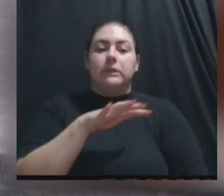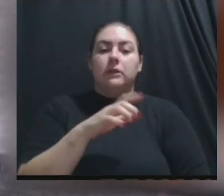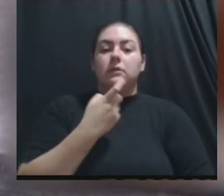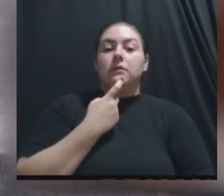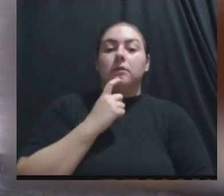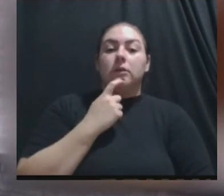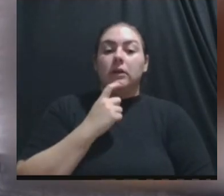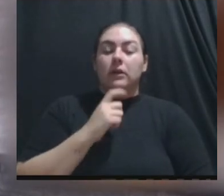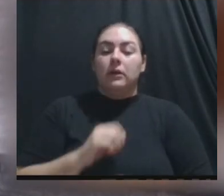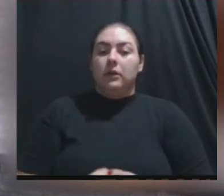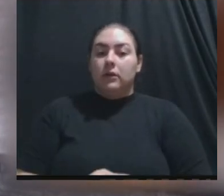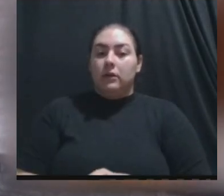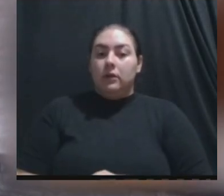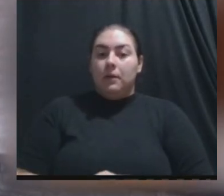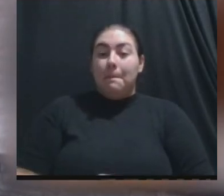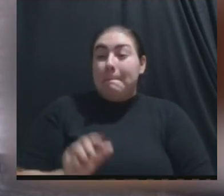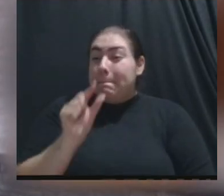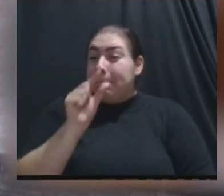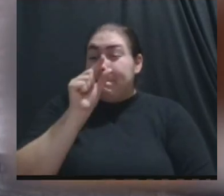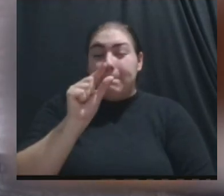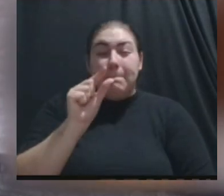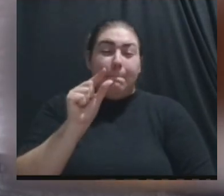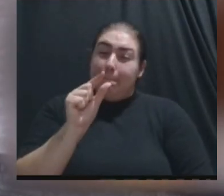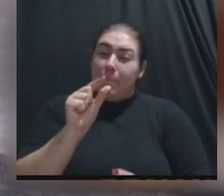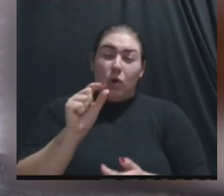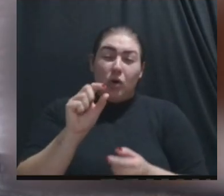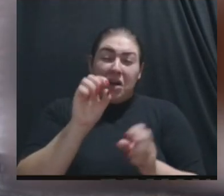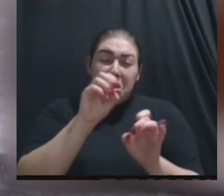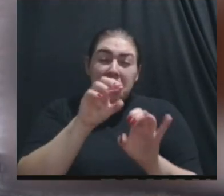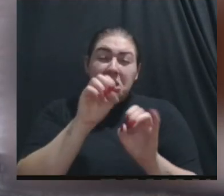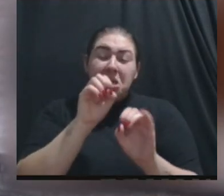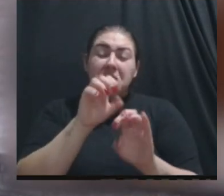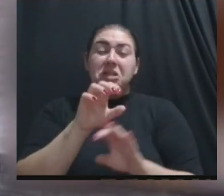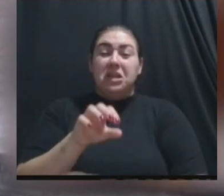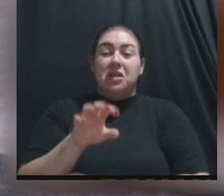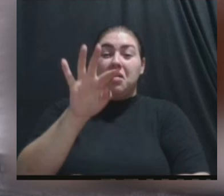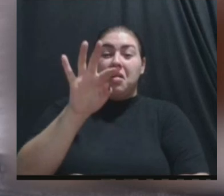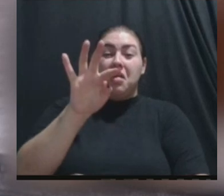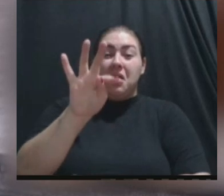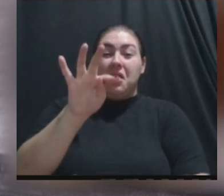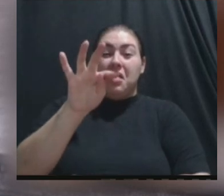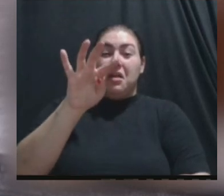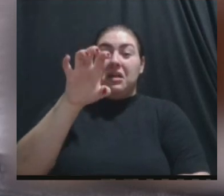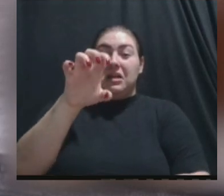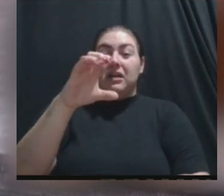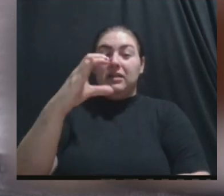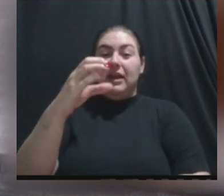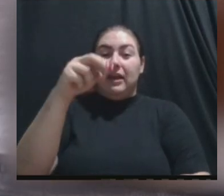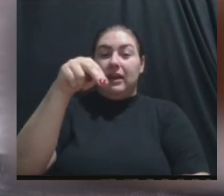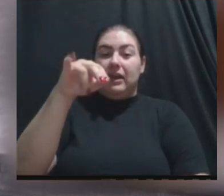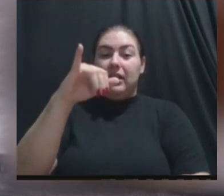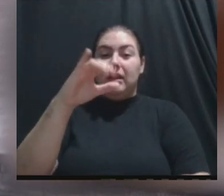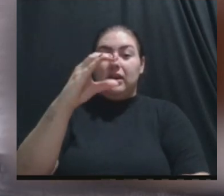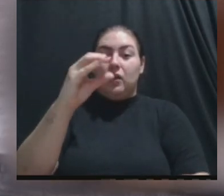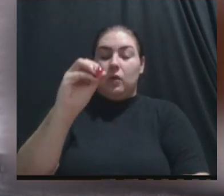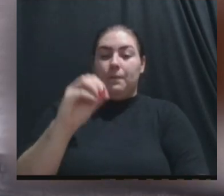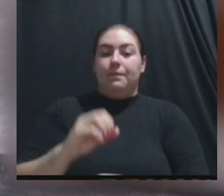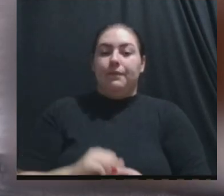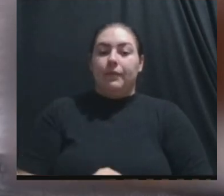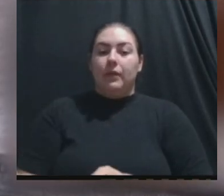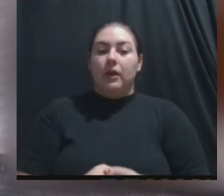técnico, e considerando que o espaço é público, né, vai acabar gerando aí uma redução nos